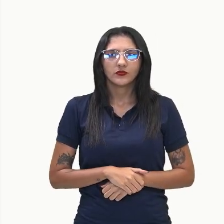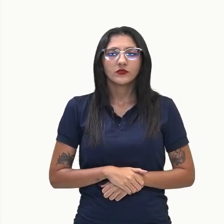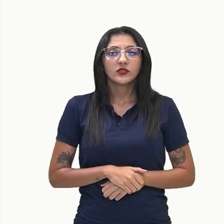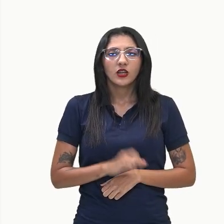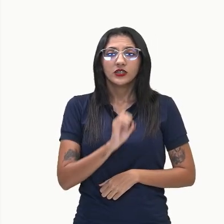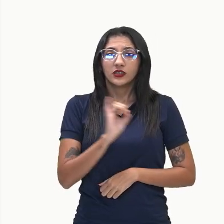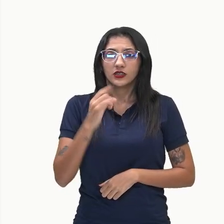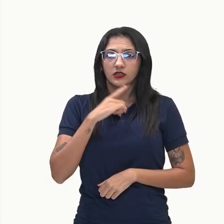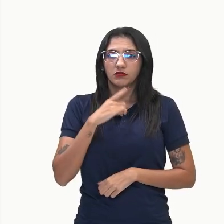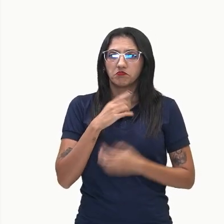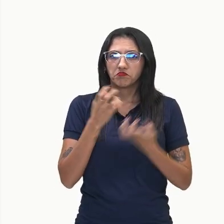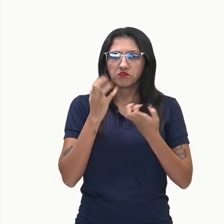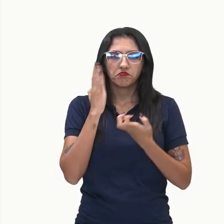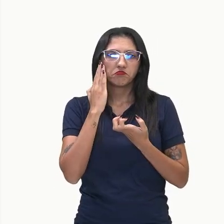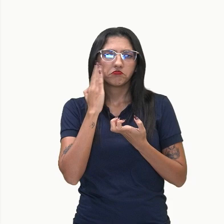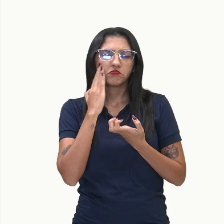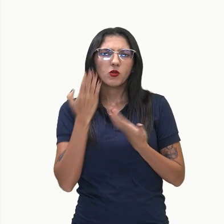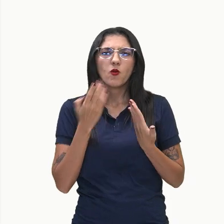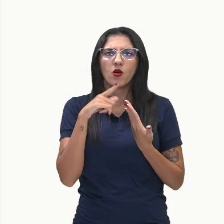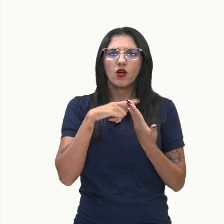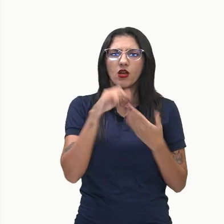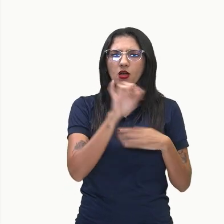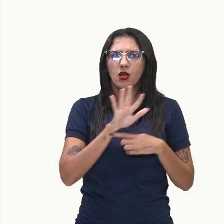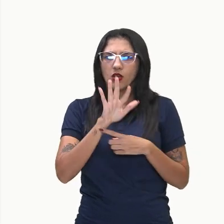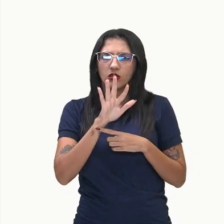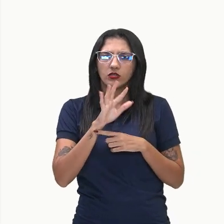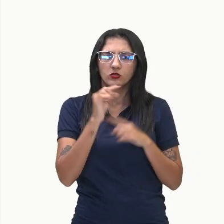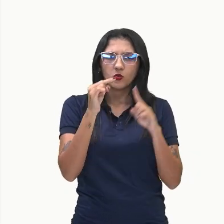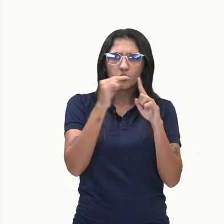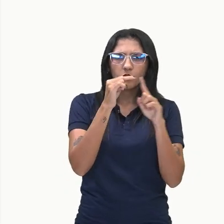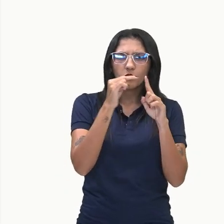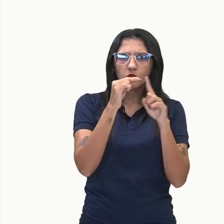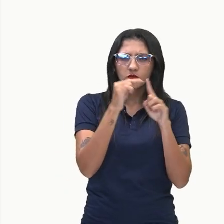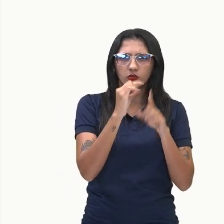saber se um polígono é ou não